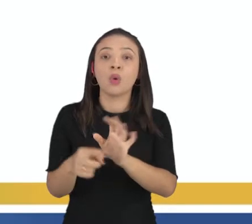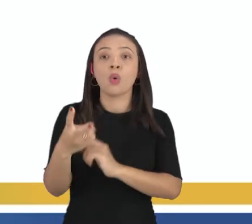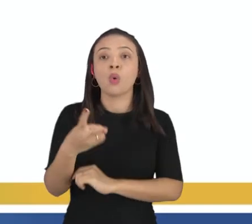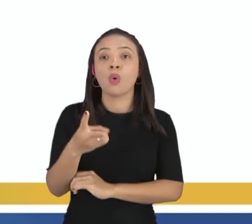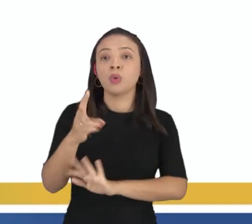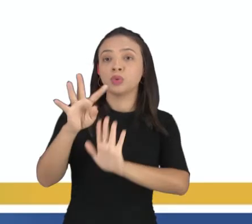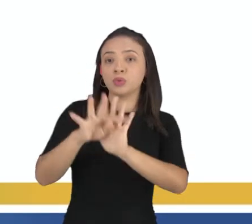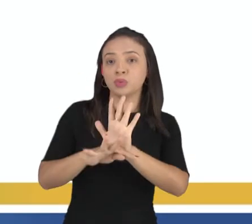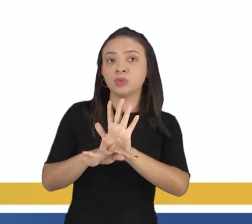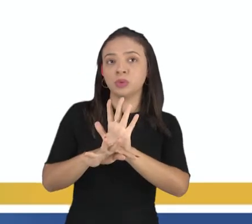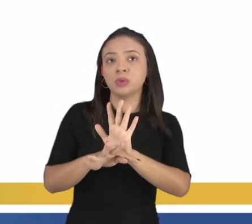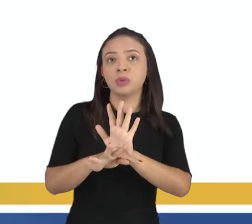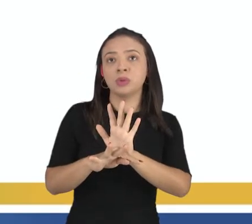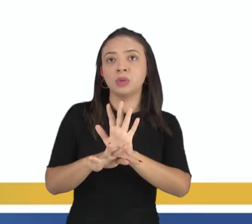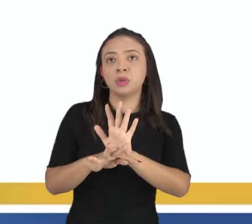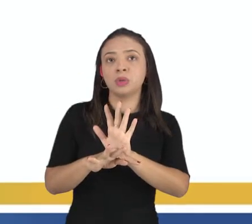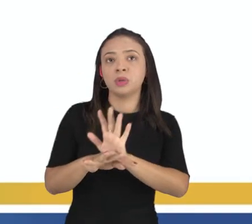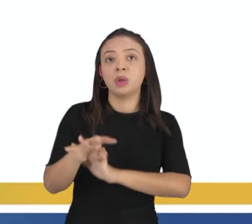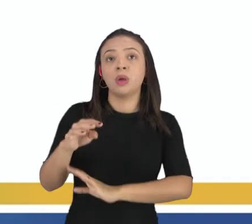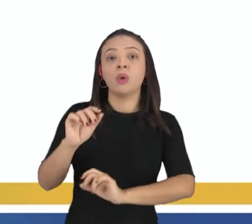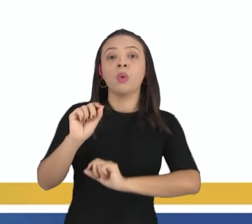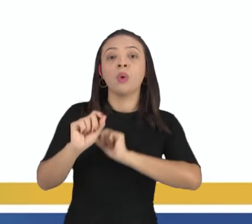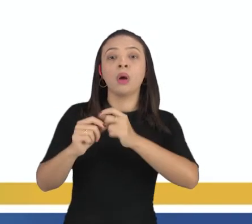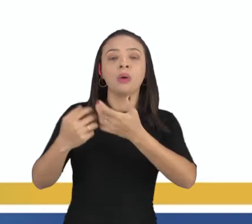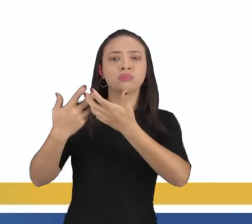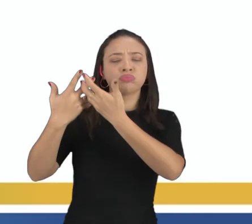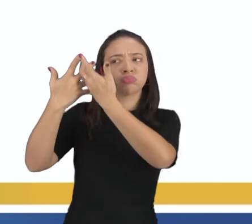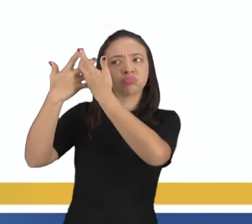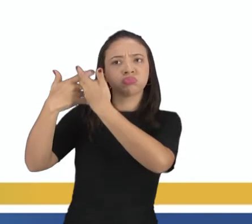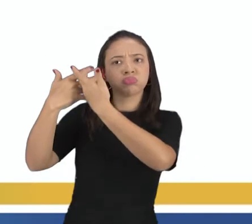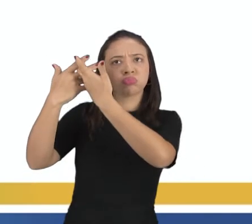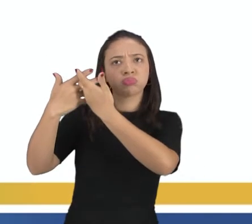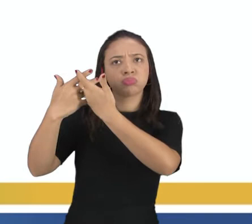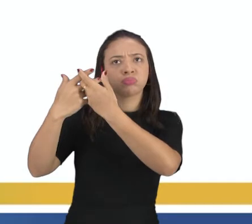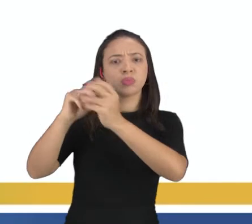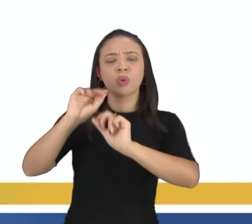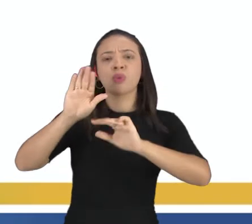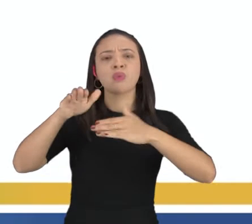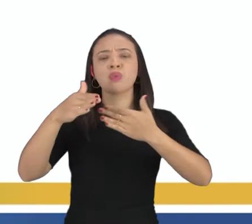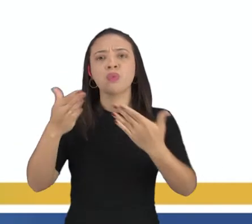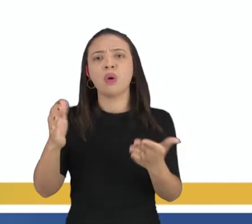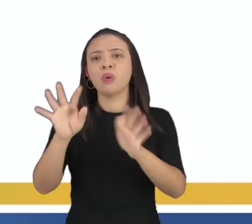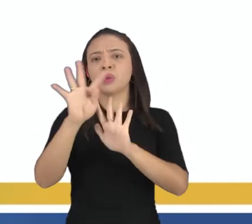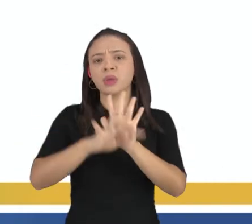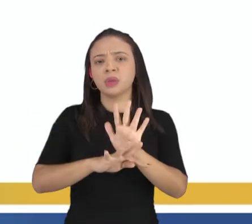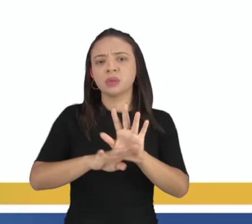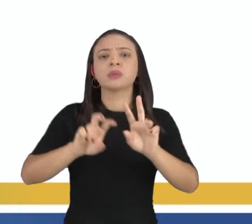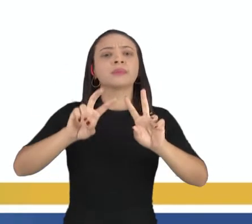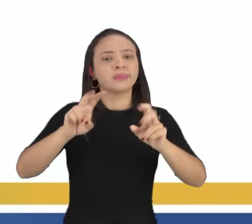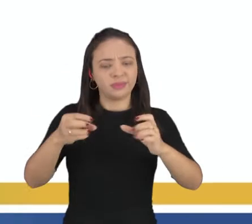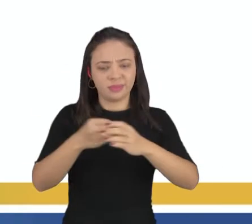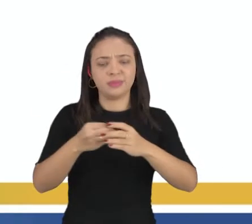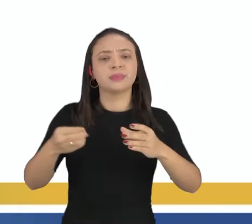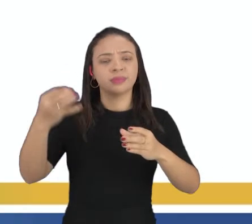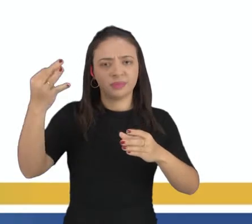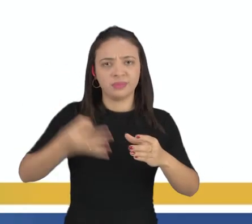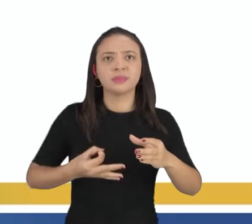né, que fez ele pensar a respeito, que foi a matéria sobre cotas, né,